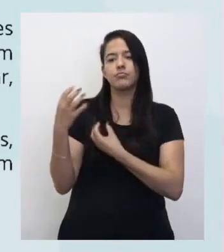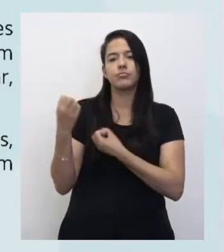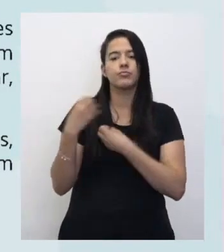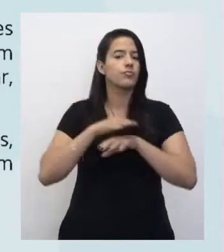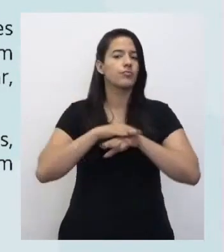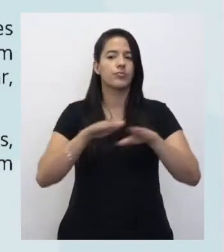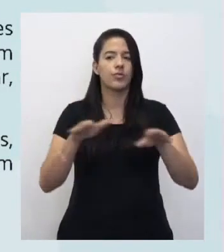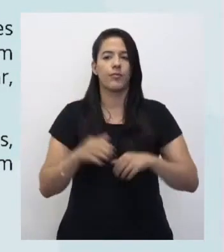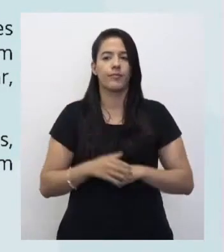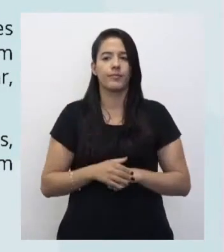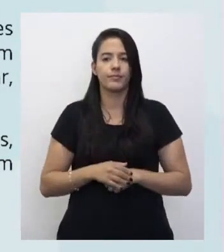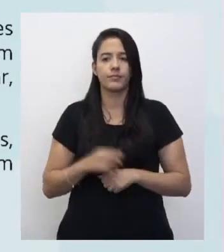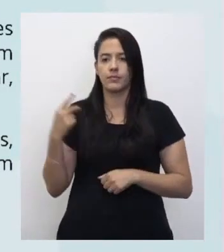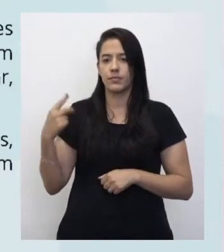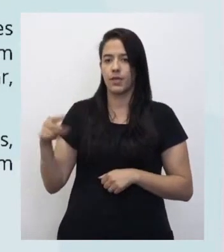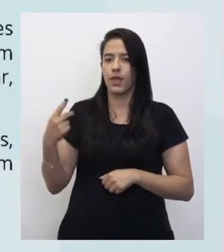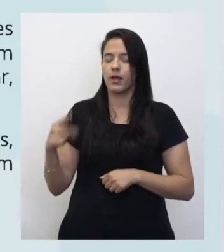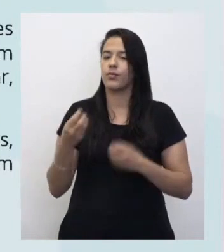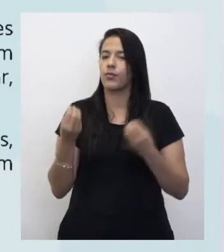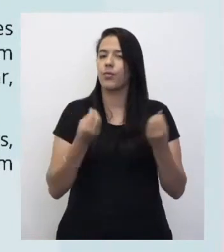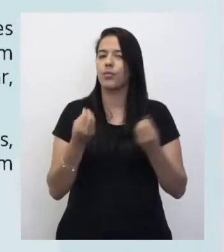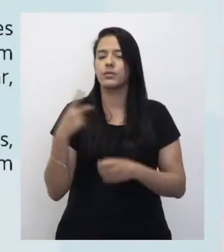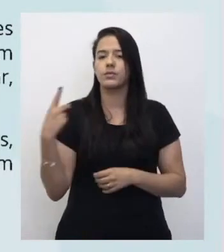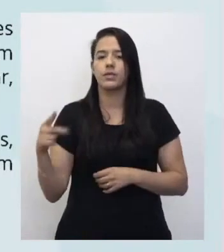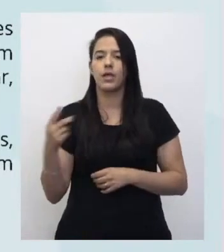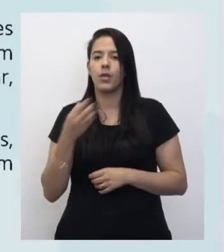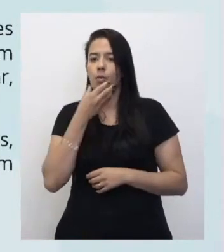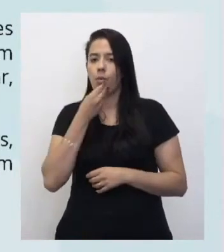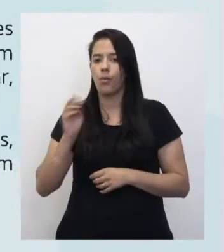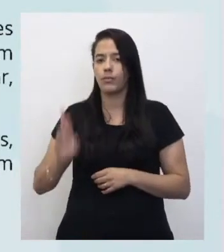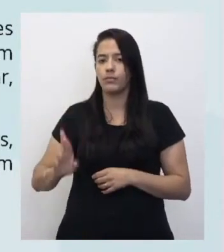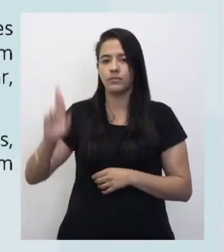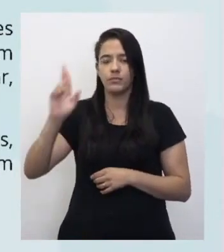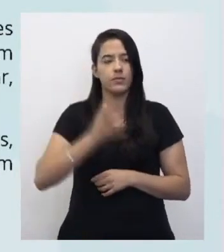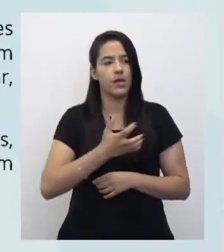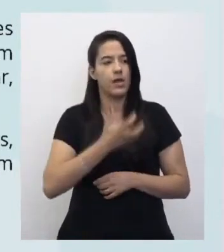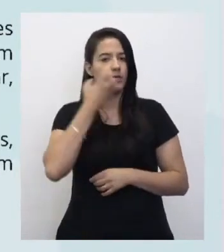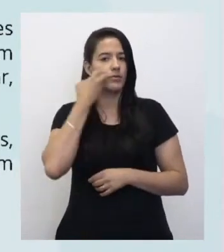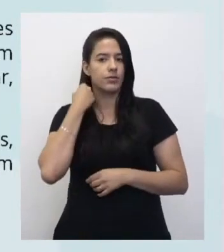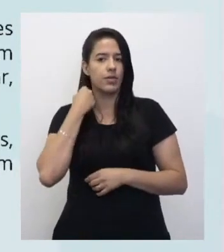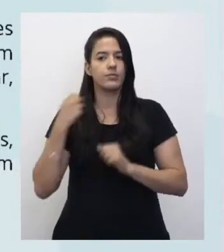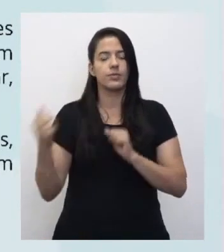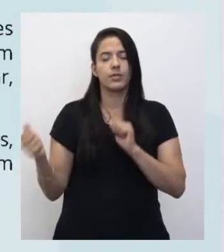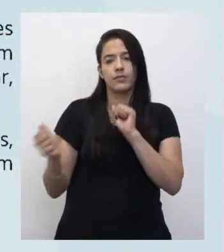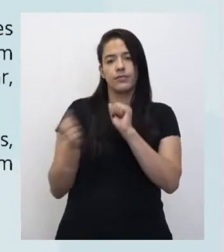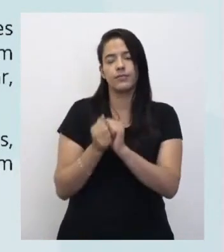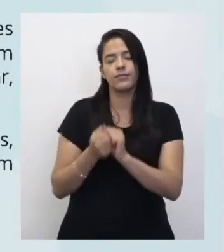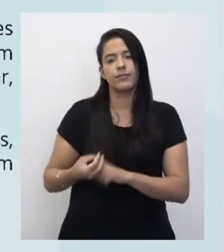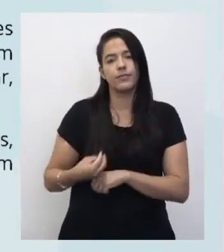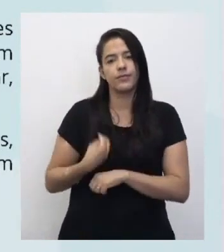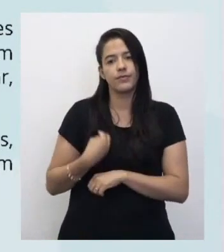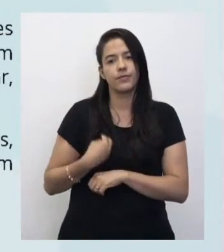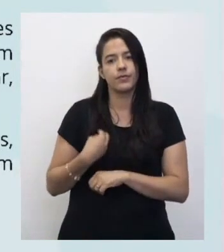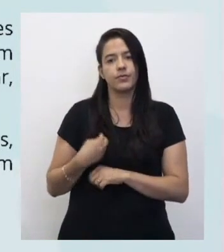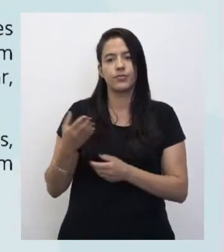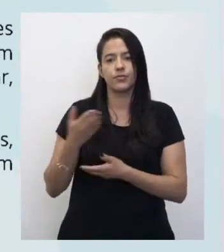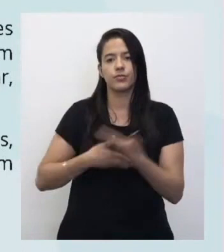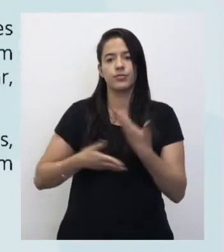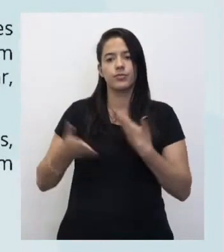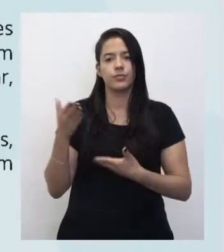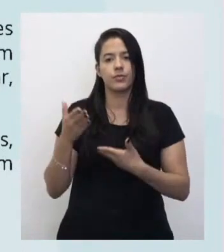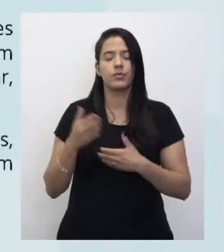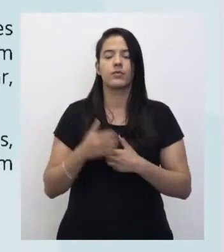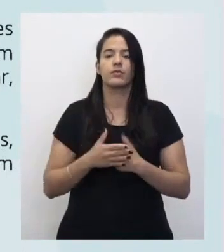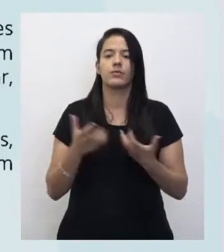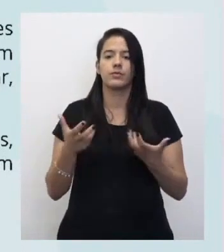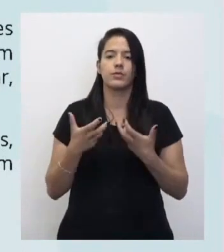como se o mestre artesão adotasse esse aprendiz, porque ele vai passar a viver com o mestre em troca da